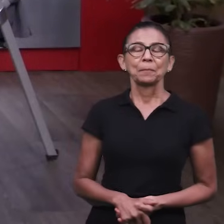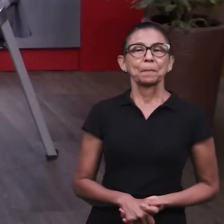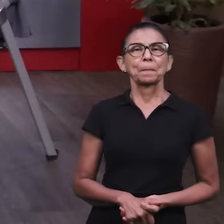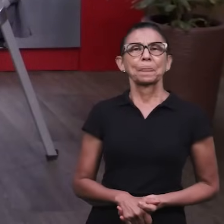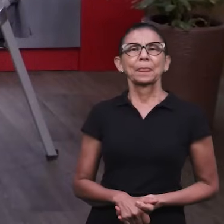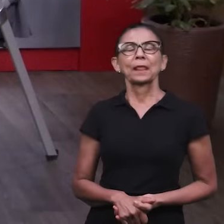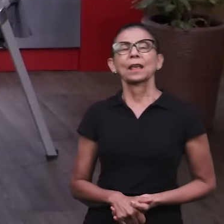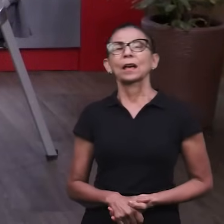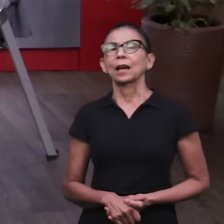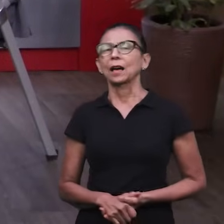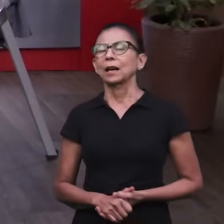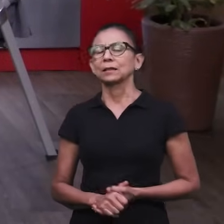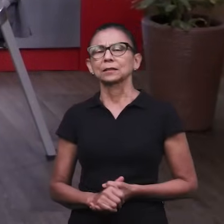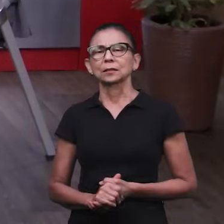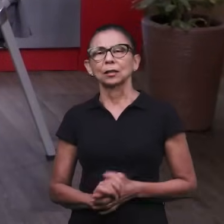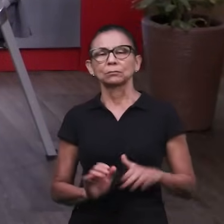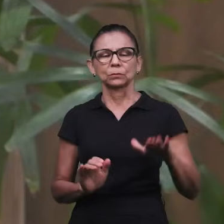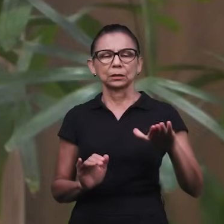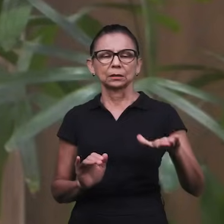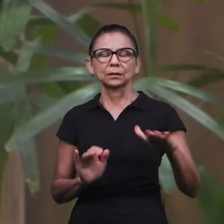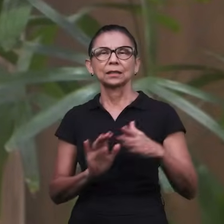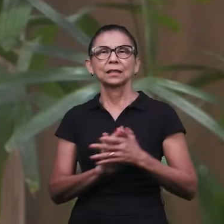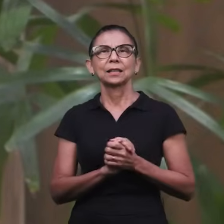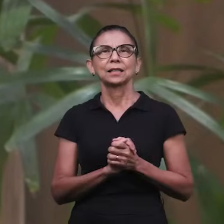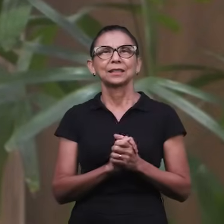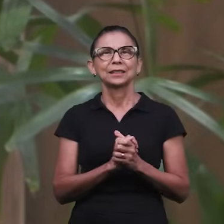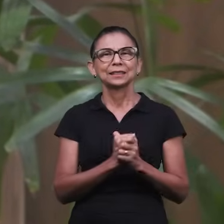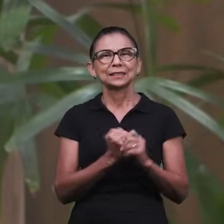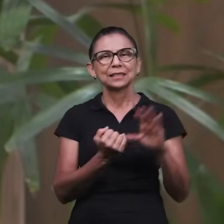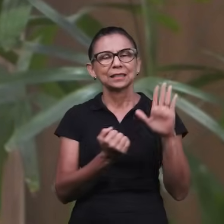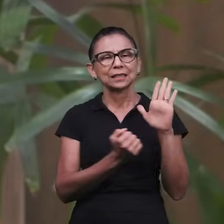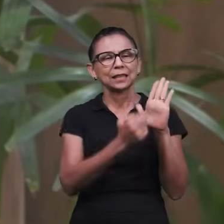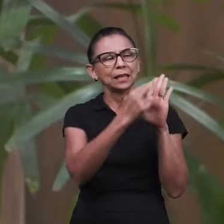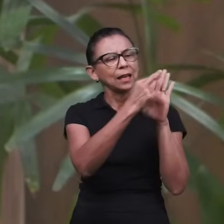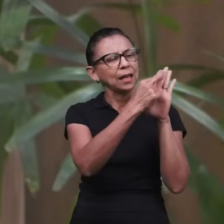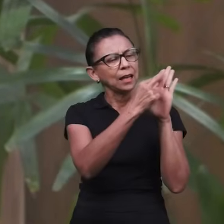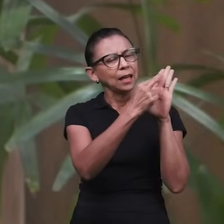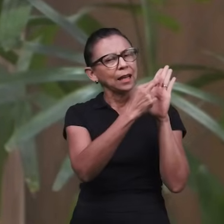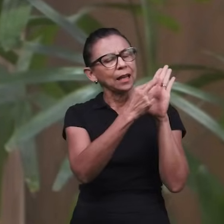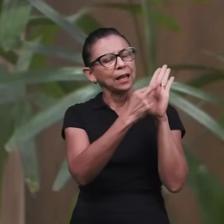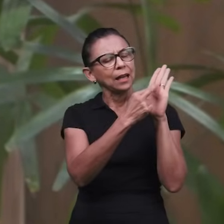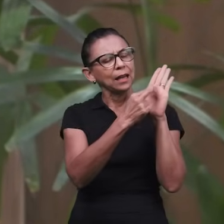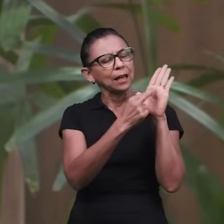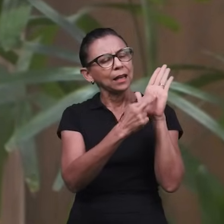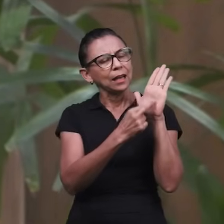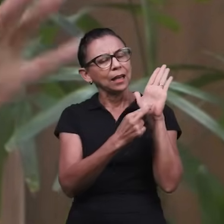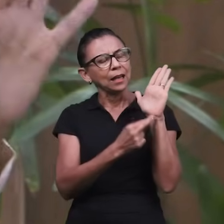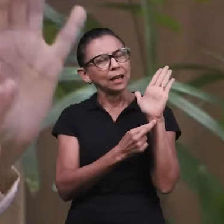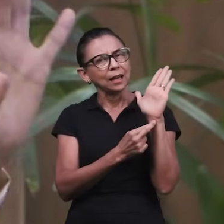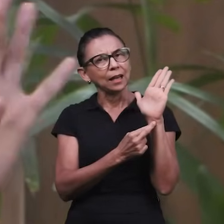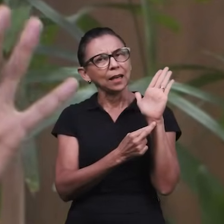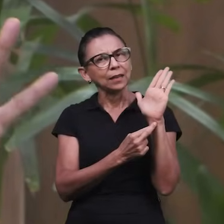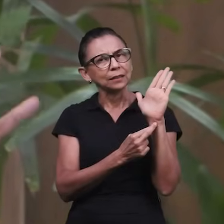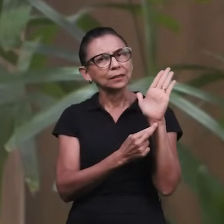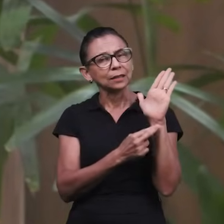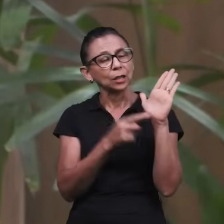a rotina arrumadinha lá, com todo carinho, e acham que eles vão olhar para aquilo ali o dia inteiro. Tem função, mas com